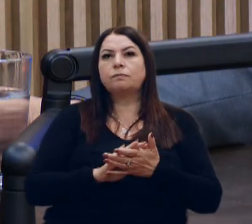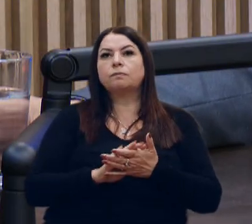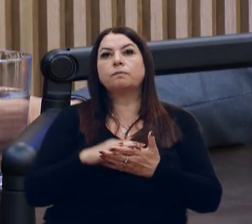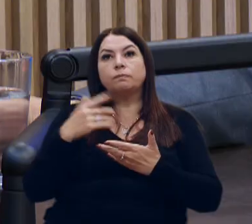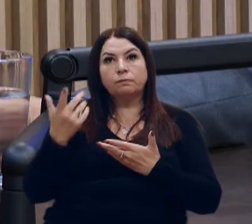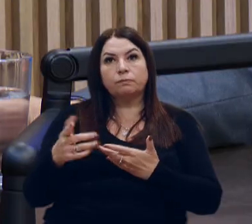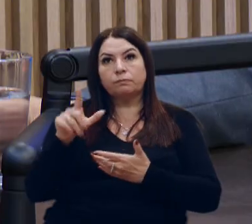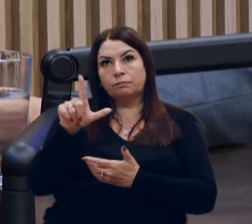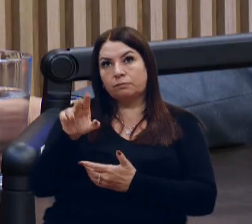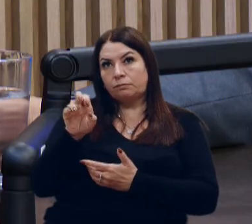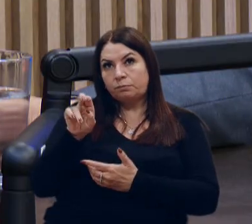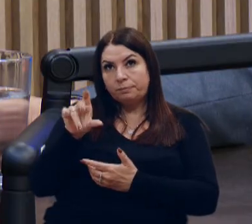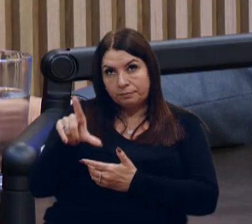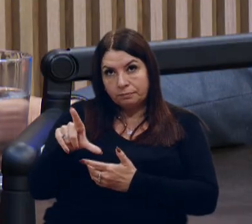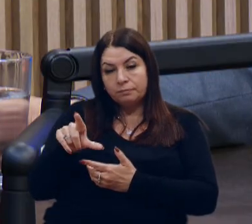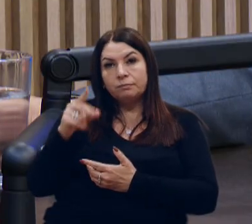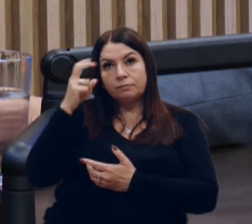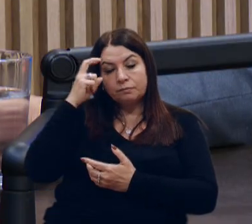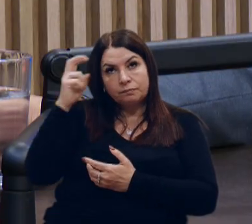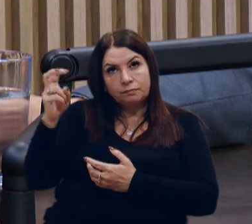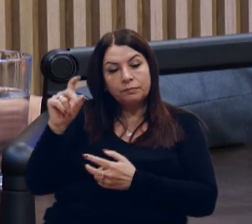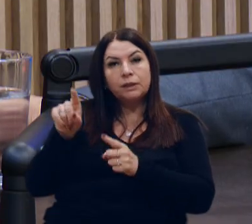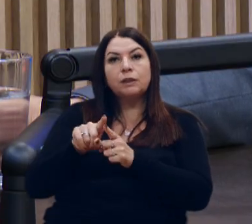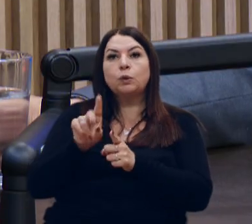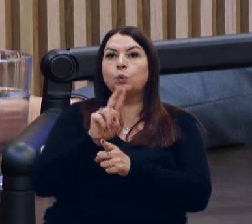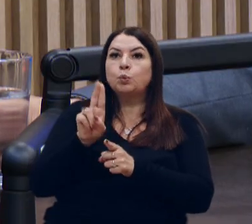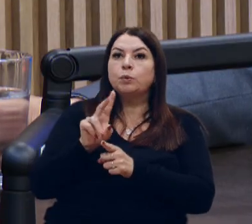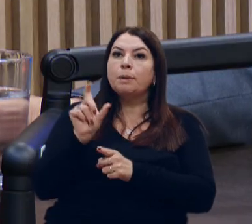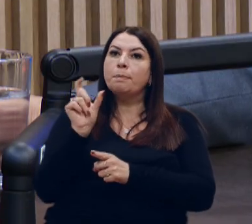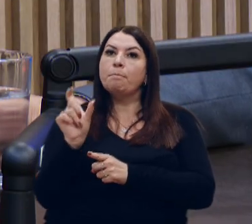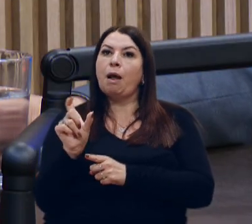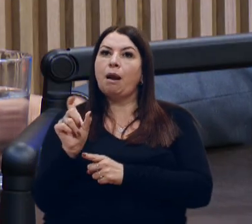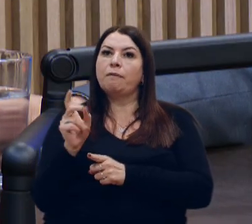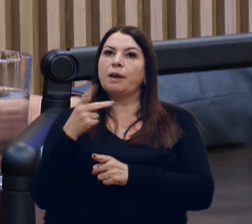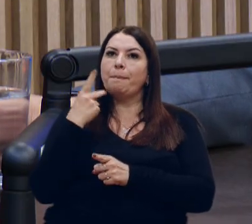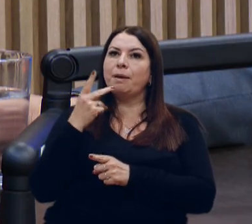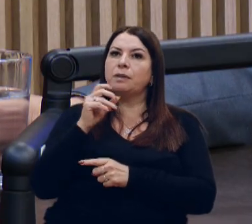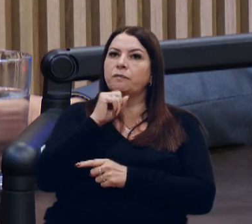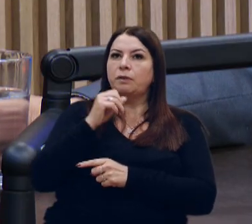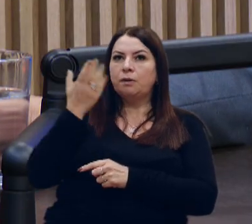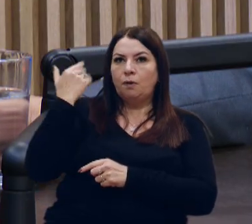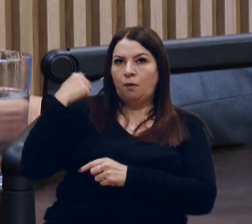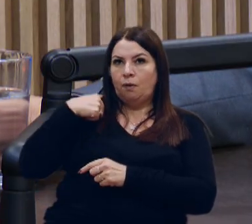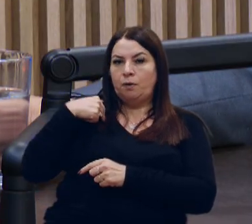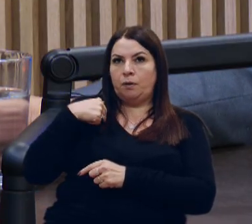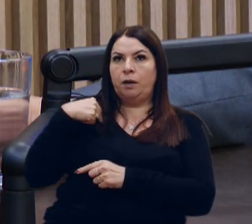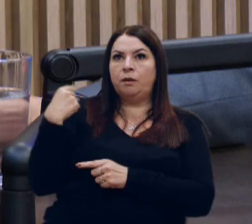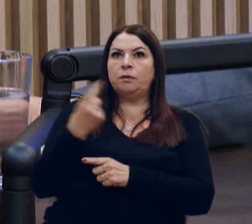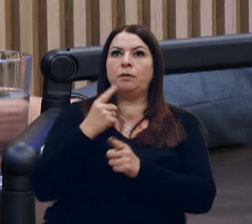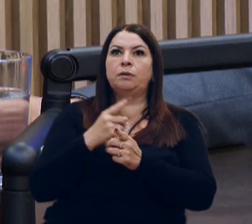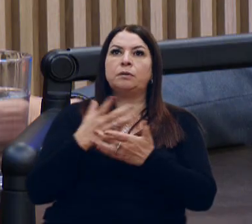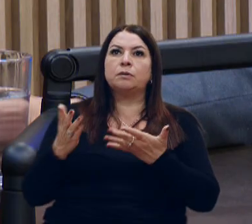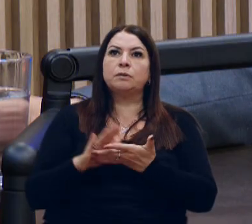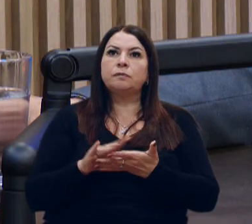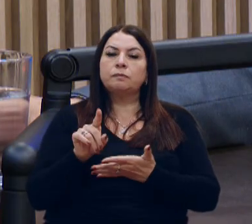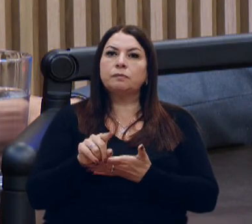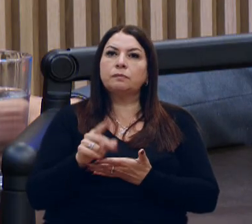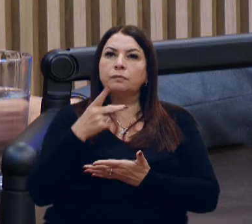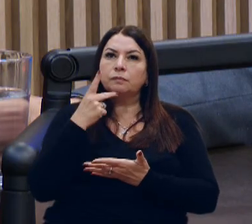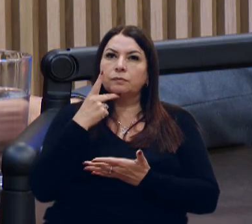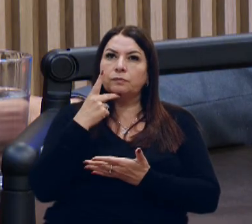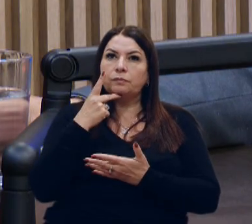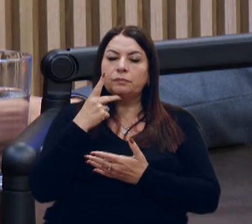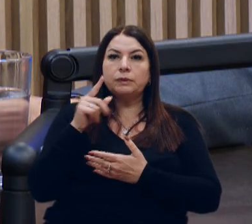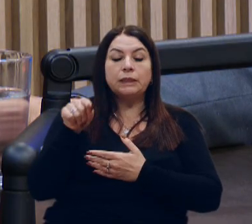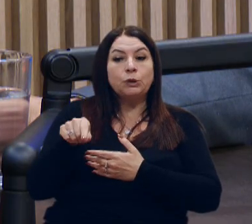O liberal inteligente, ele usa um termo que é muito mais antigo que eu, Flávio, que é aquele termo que diz que em time que ganha